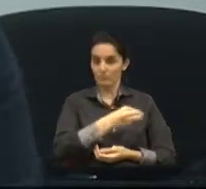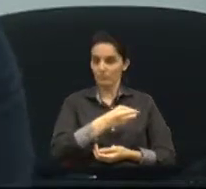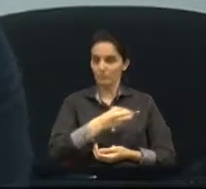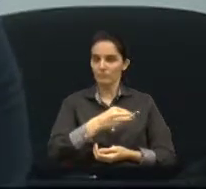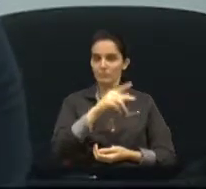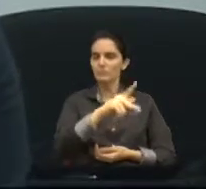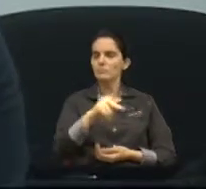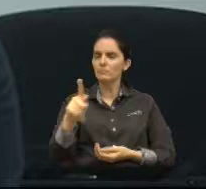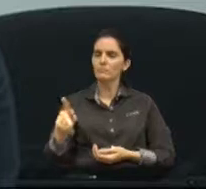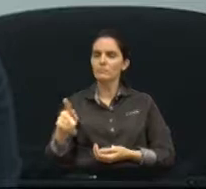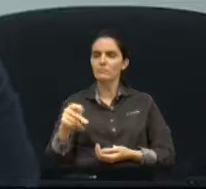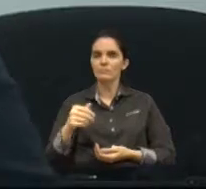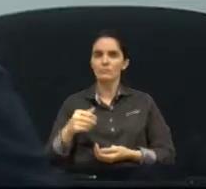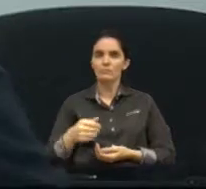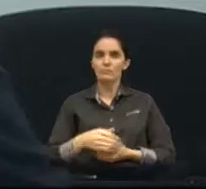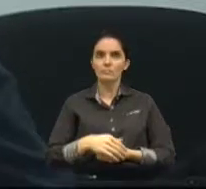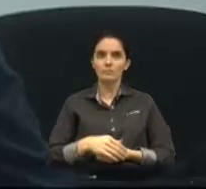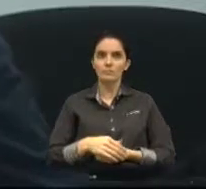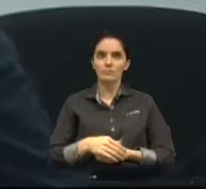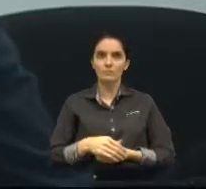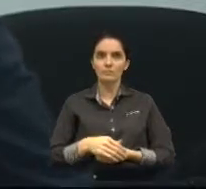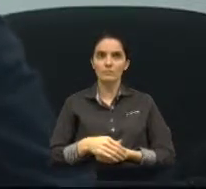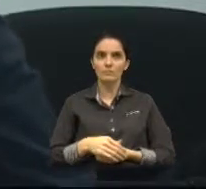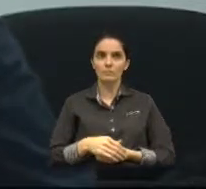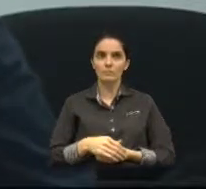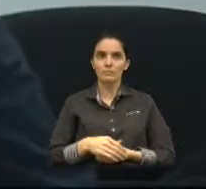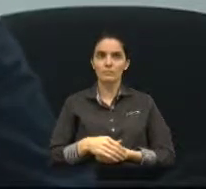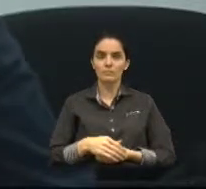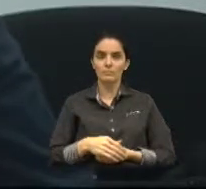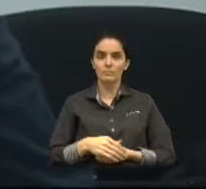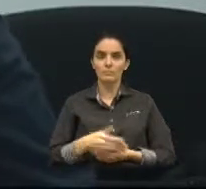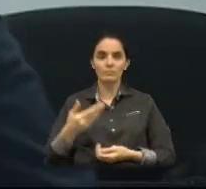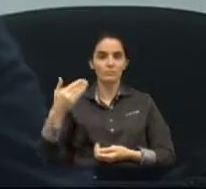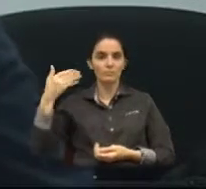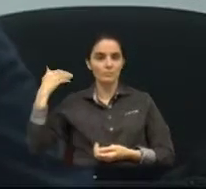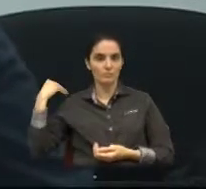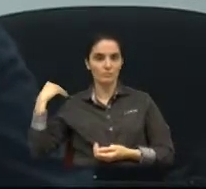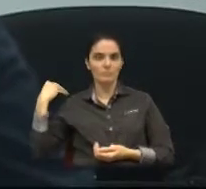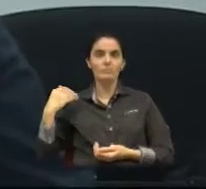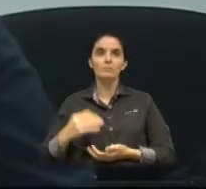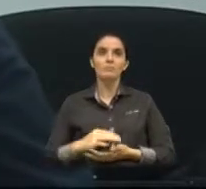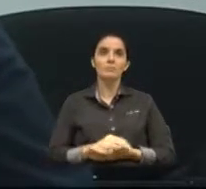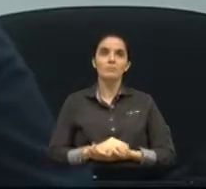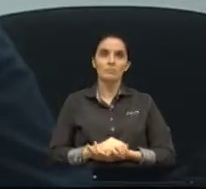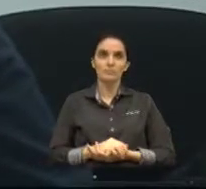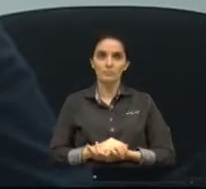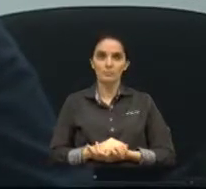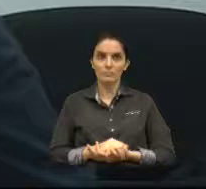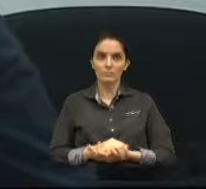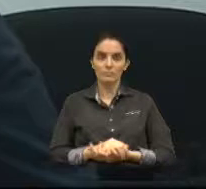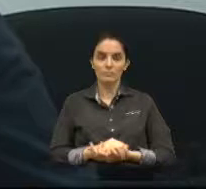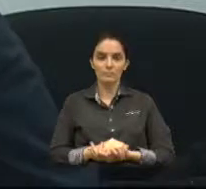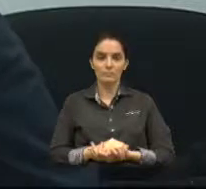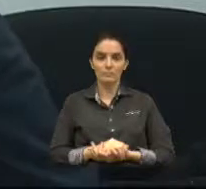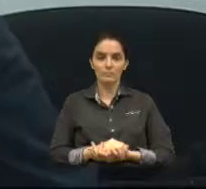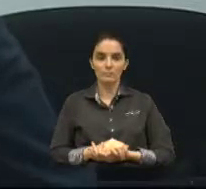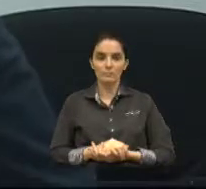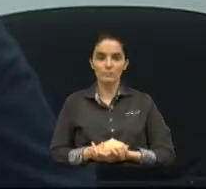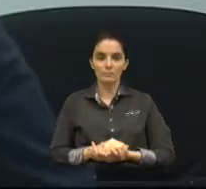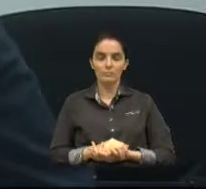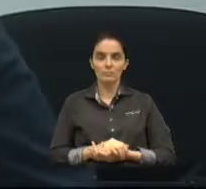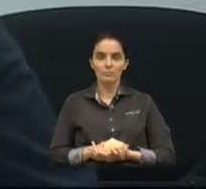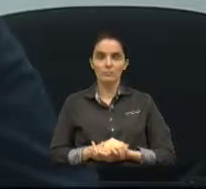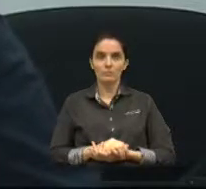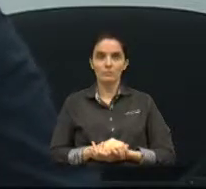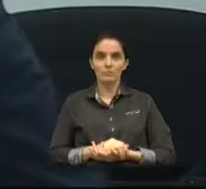Presidente, na última sessão solene que tivemos no sábado, eu, quando